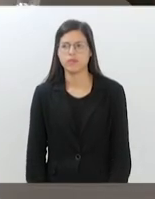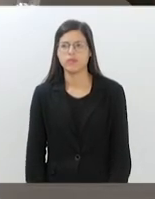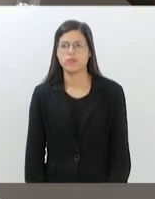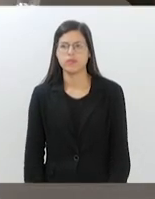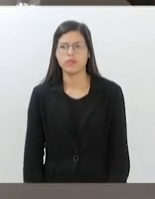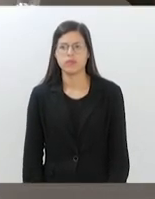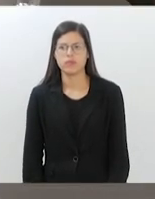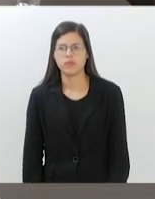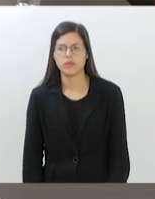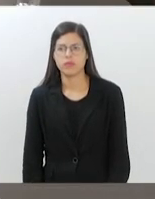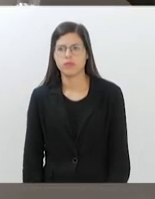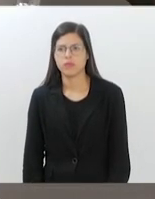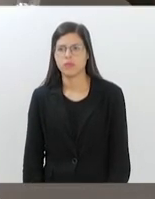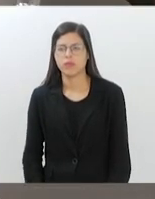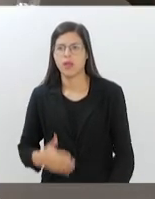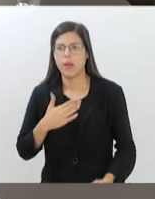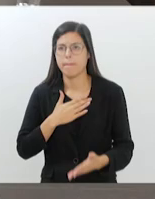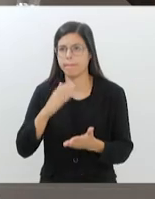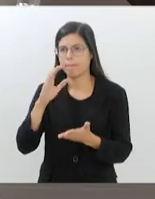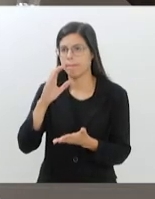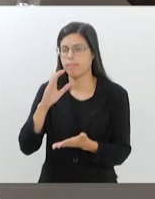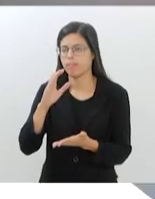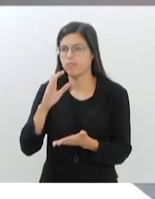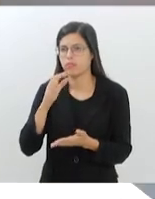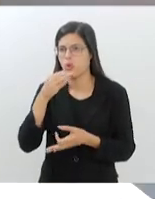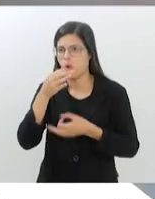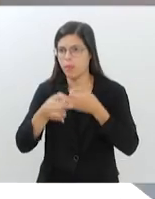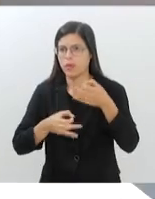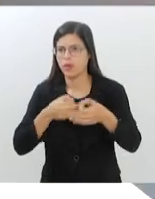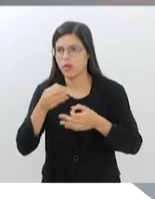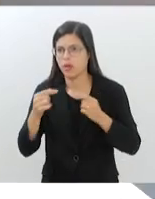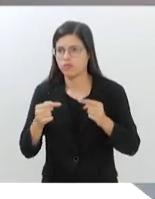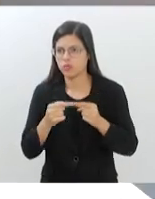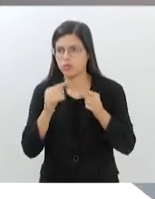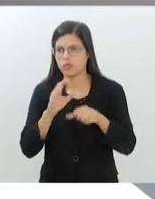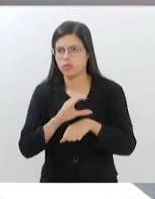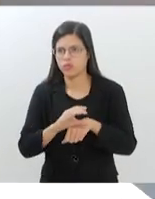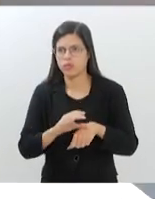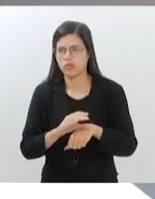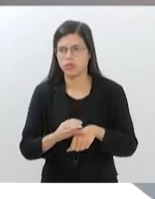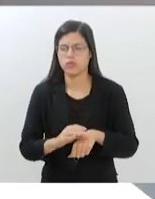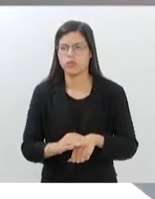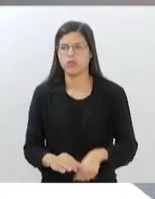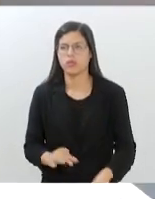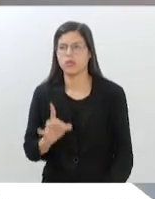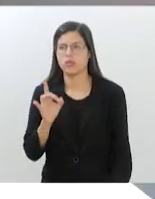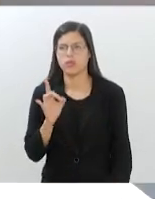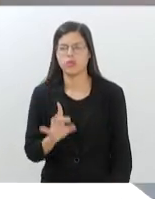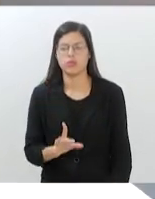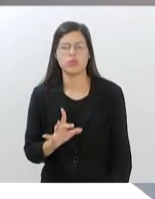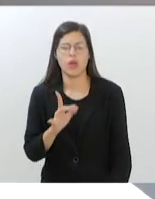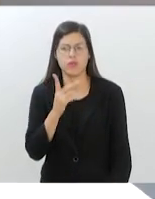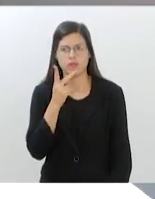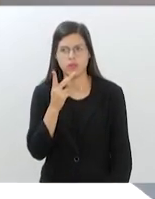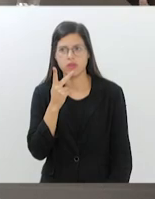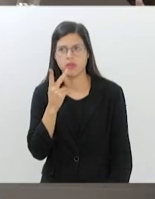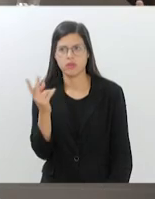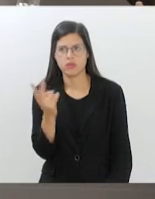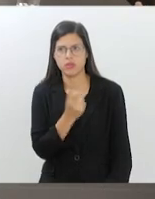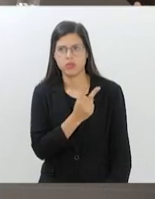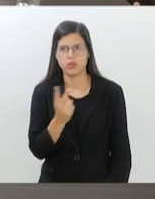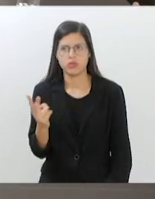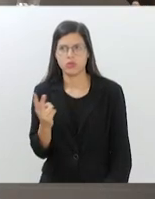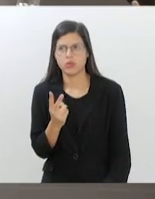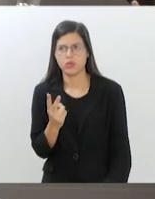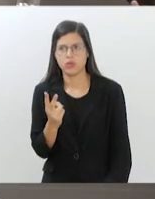excelência deput A Minha tese é de consal escutei Eu só vou antecipar vossa excelência e o deputado M talvez